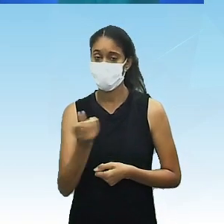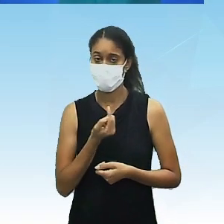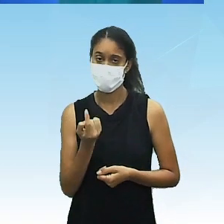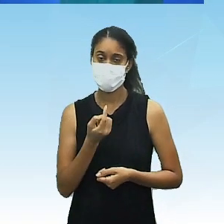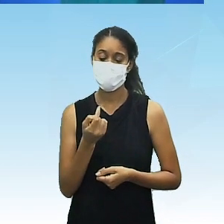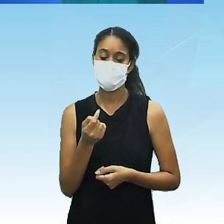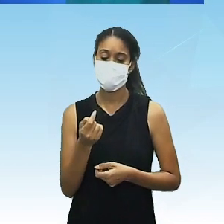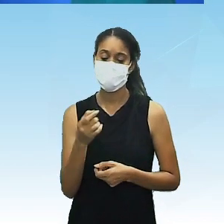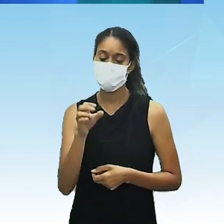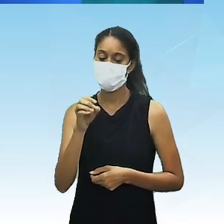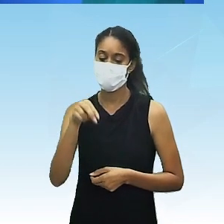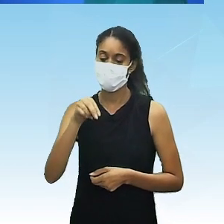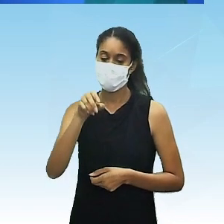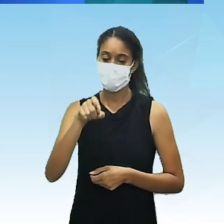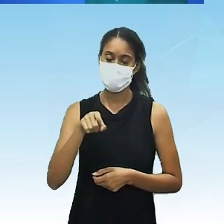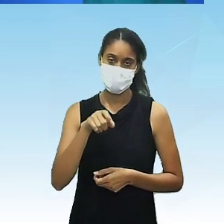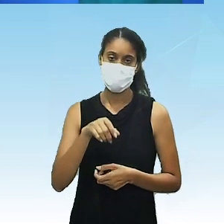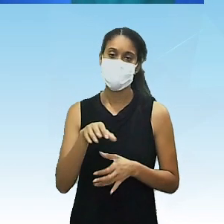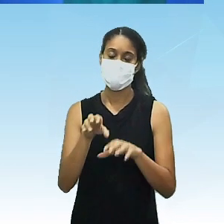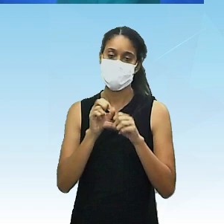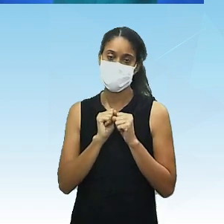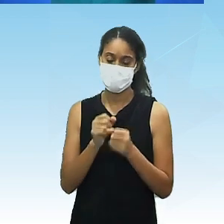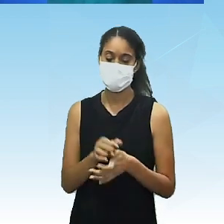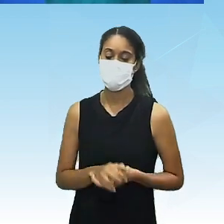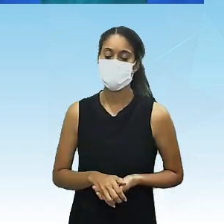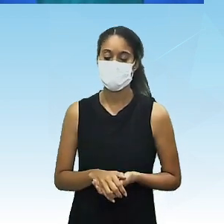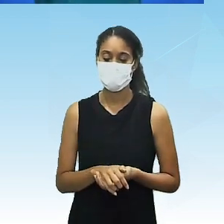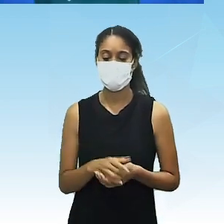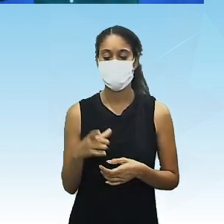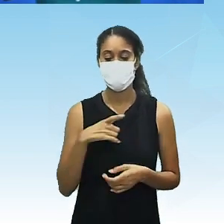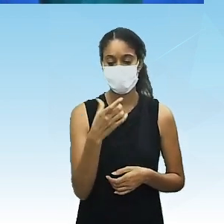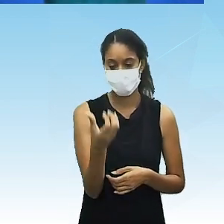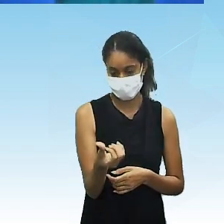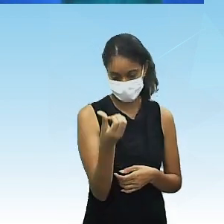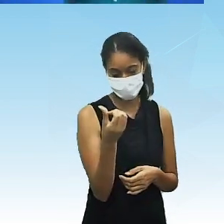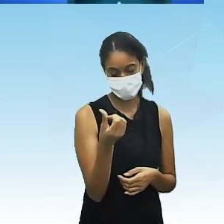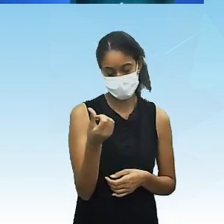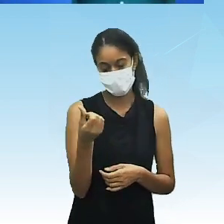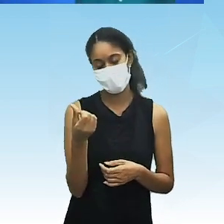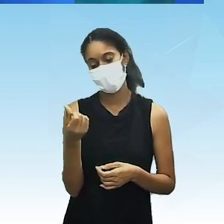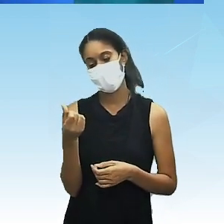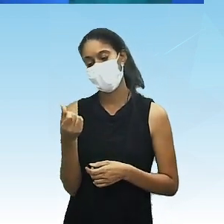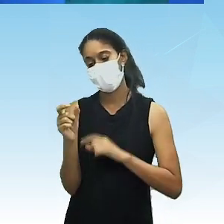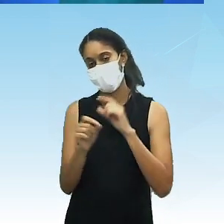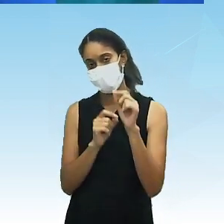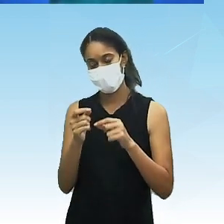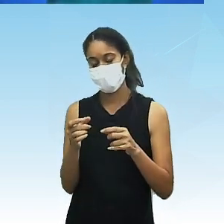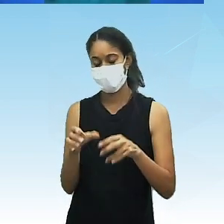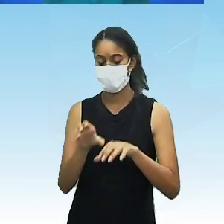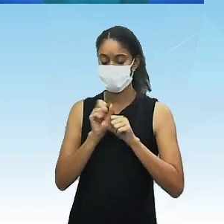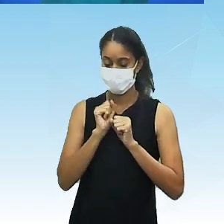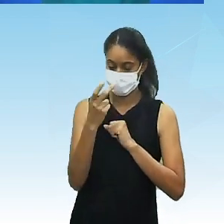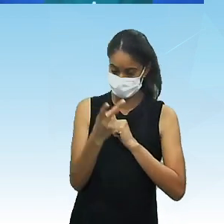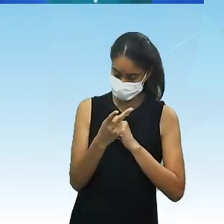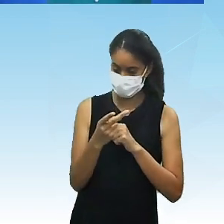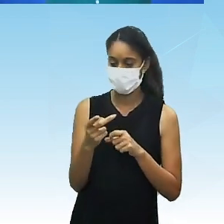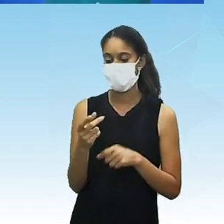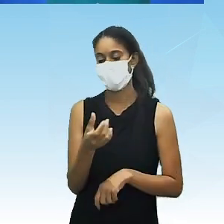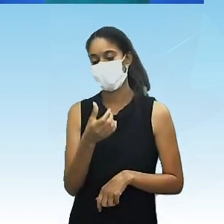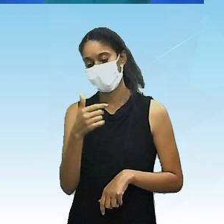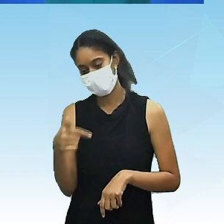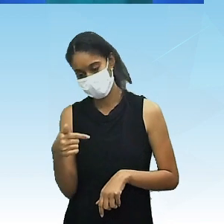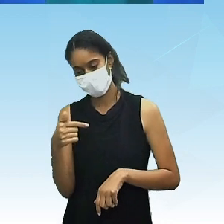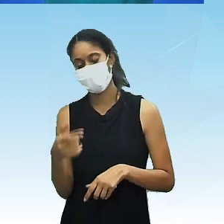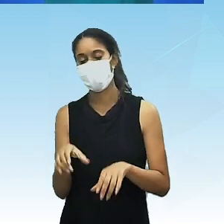de recebedor do que falta para 8. No caso da 6, recebe 2. No caso da 7, recebe 1. Se for no meio